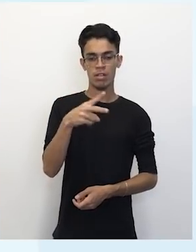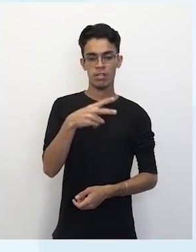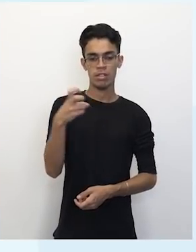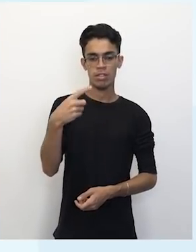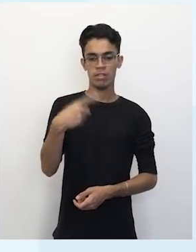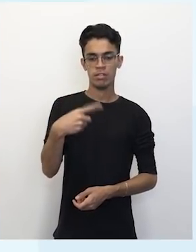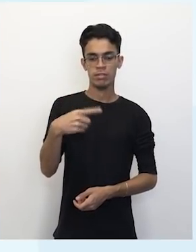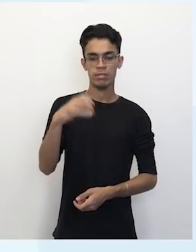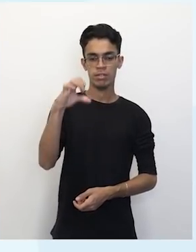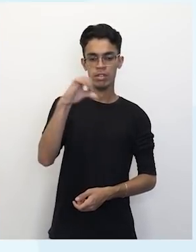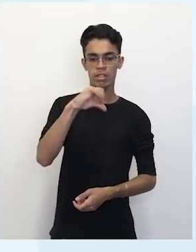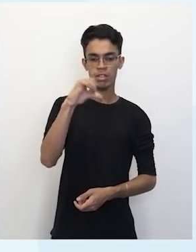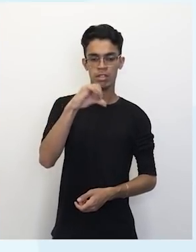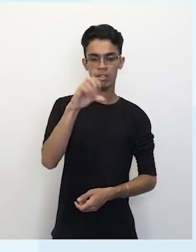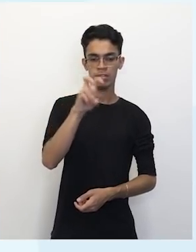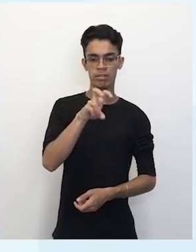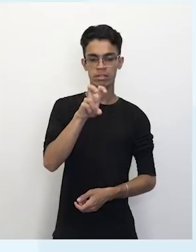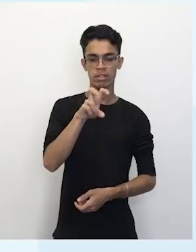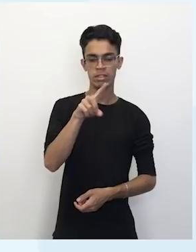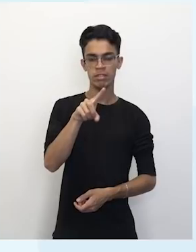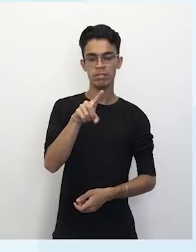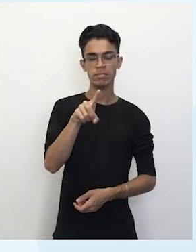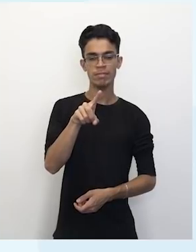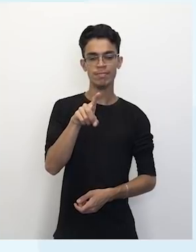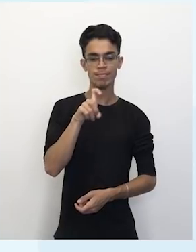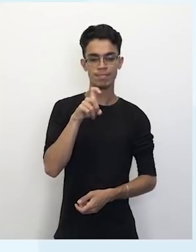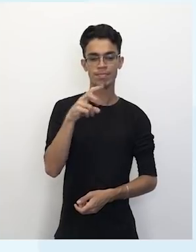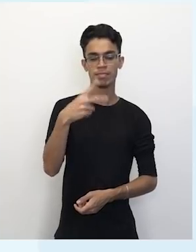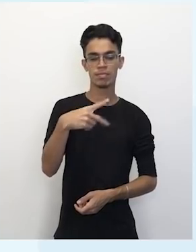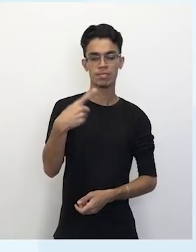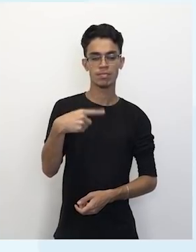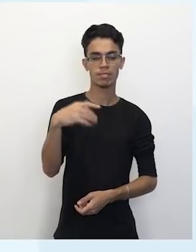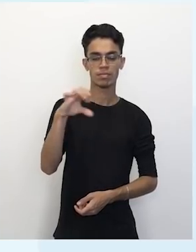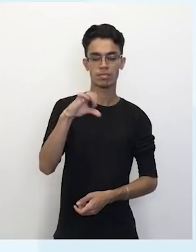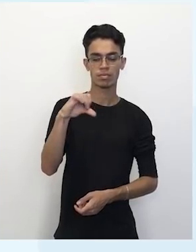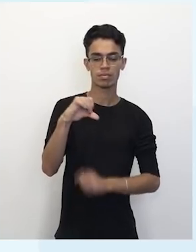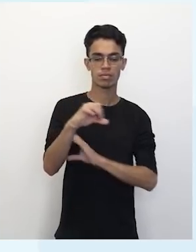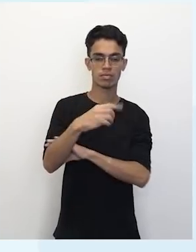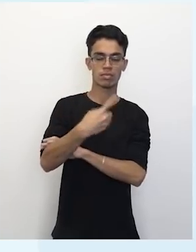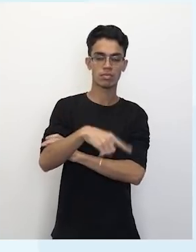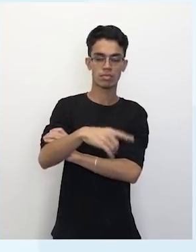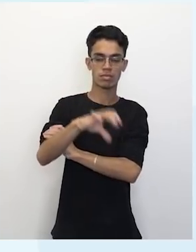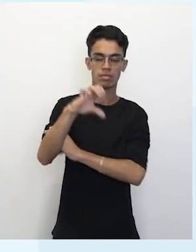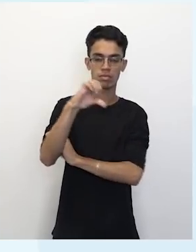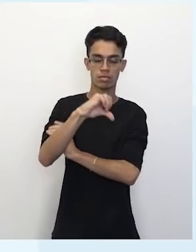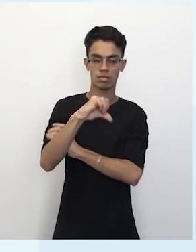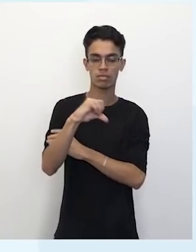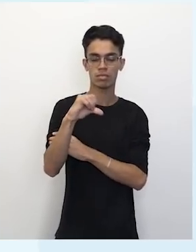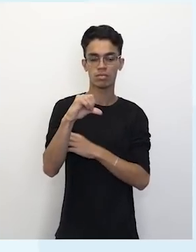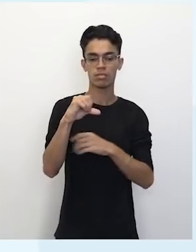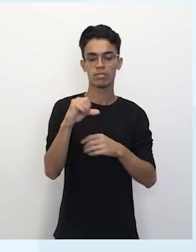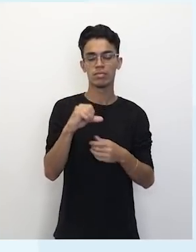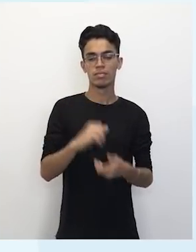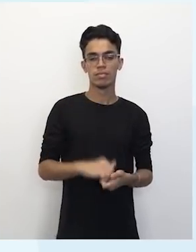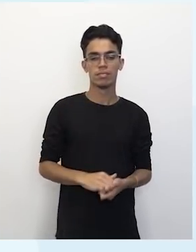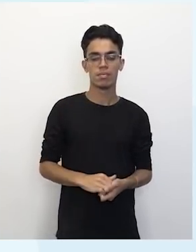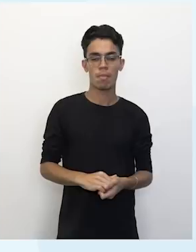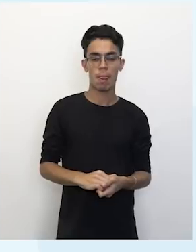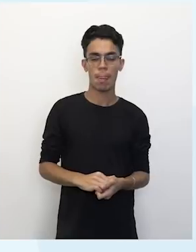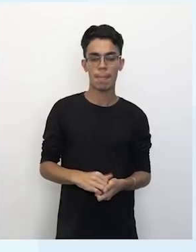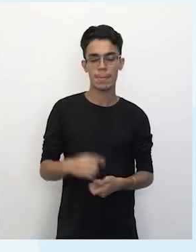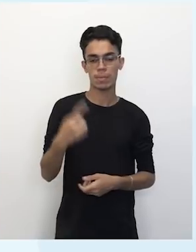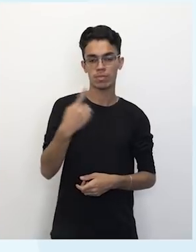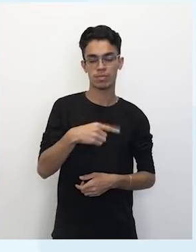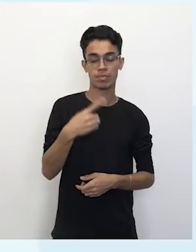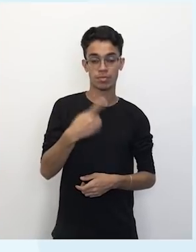Olha aqui o 5 que está multiplicando, eu vou passar para o outro lado dividindo, ó. Menos 9 dividido por mais 5, né? E menos